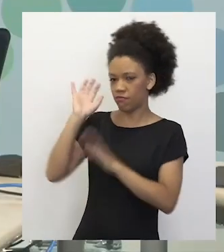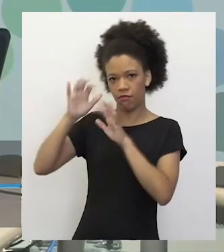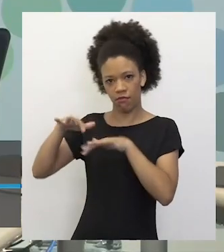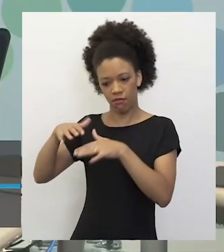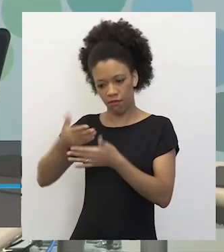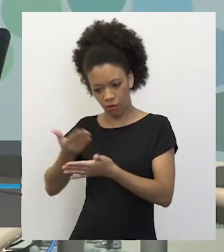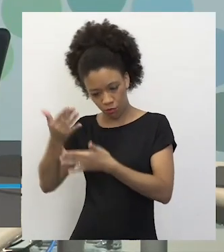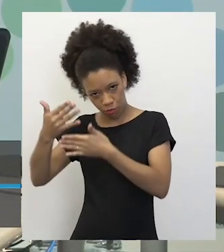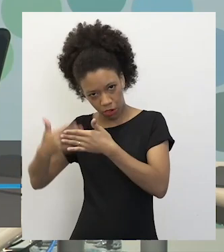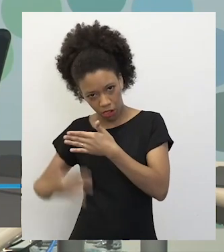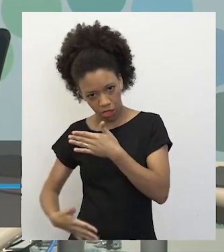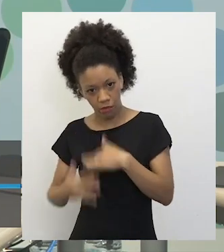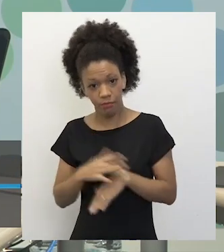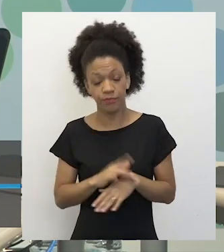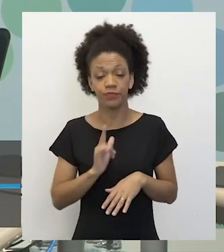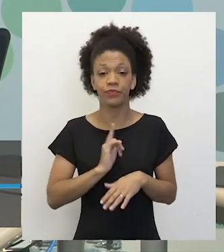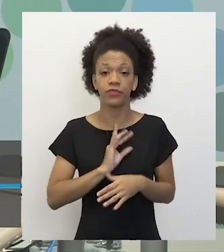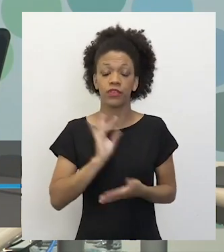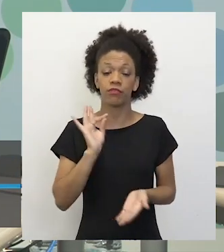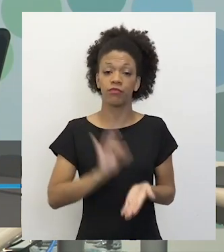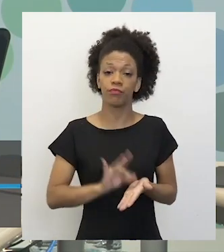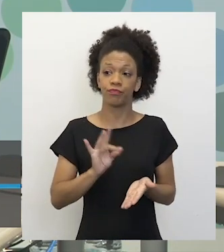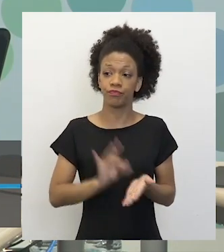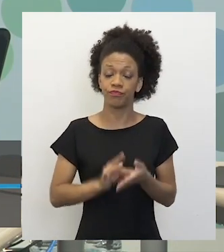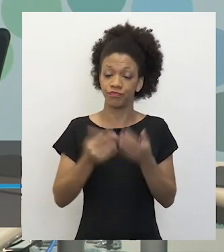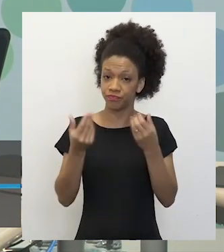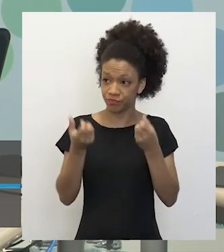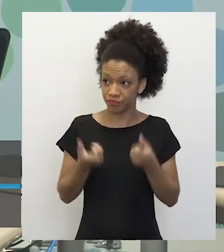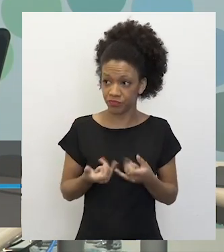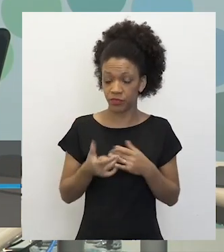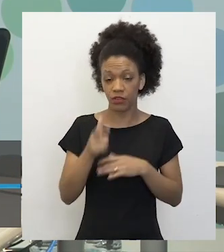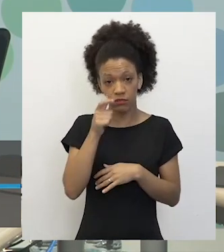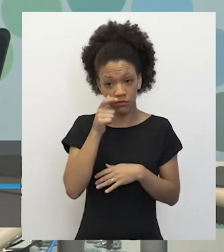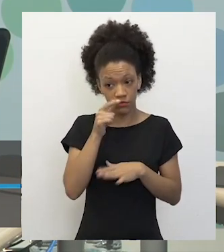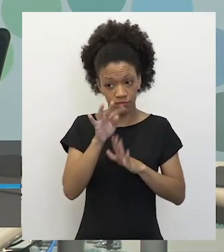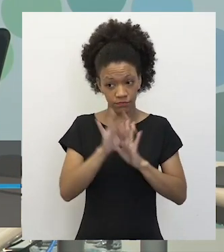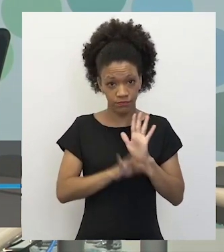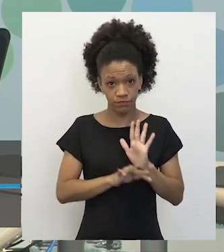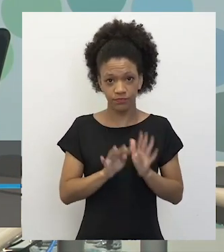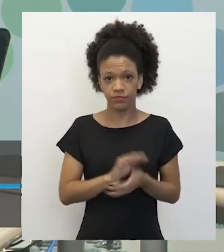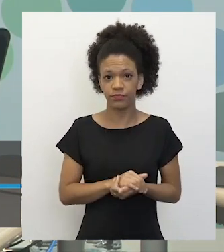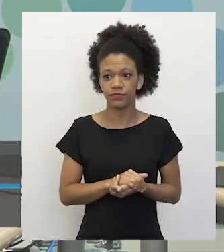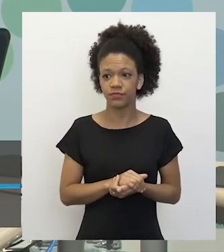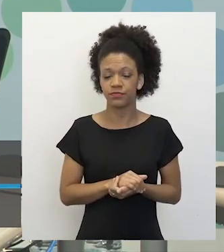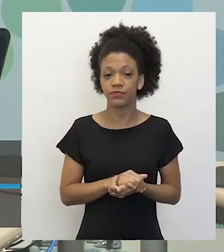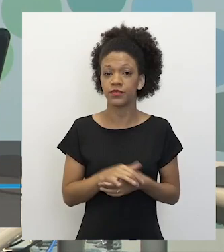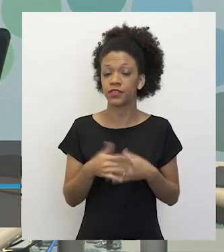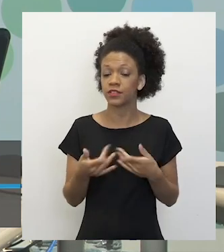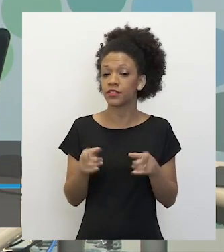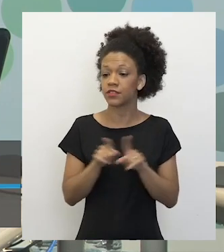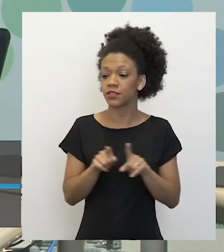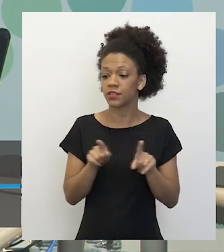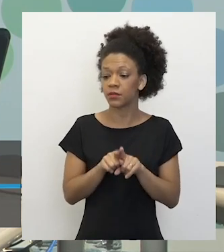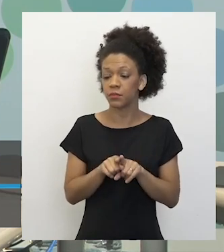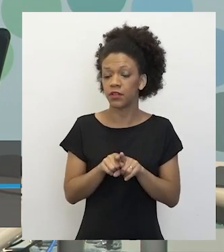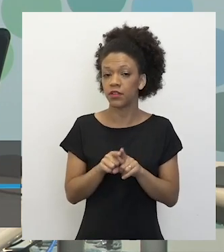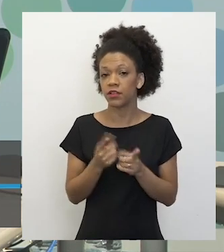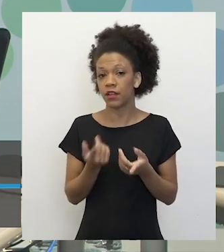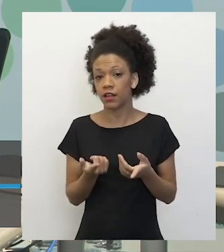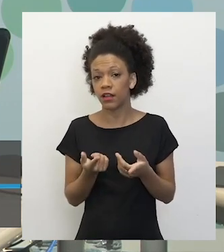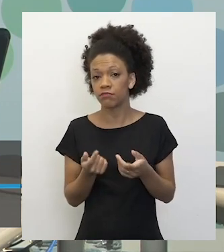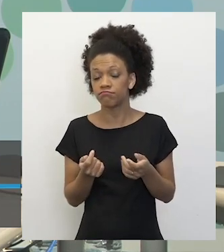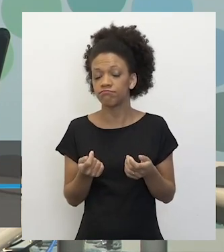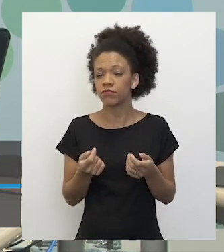eles tiveram aí a afirmação comprovada. Isso é muito interessante nos textos, né? Porque a confirmação das hipóteses, né? Isso é